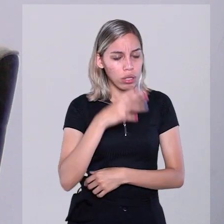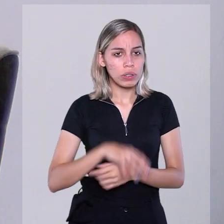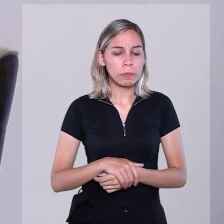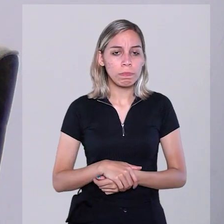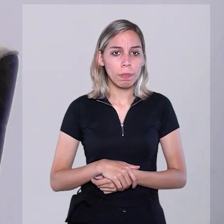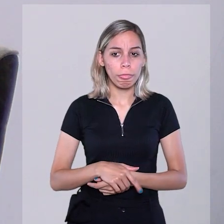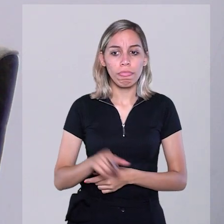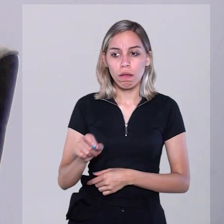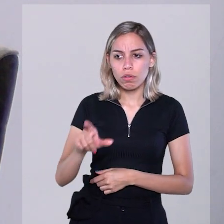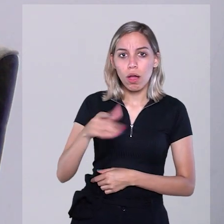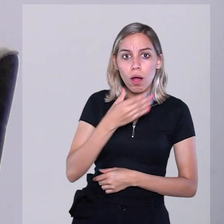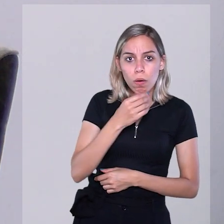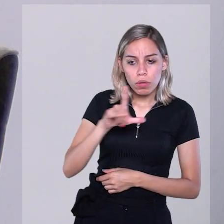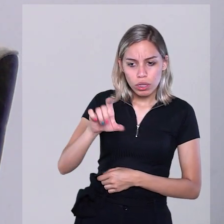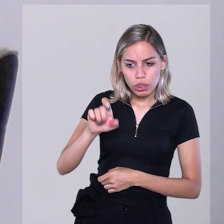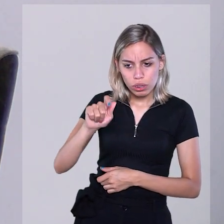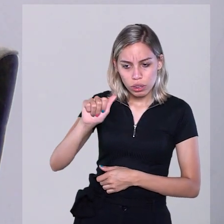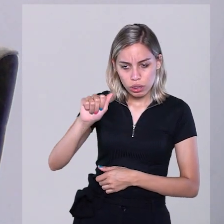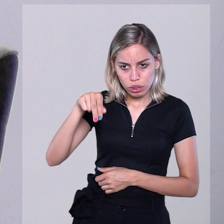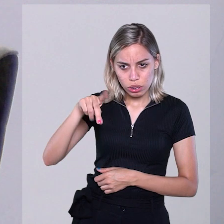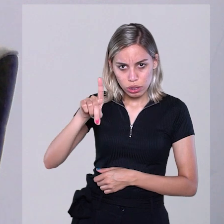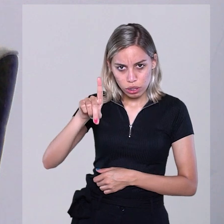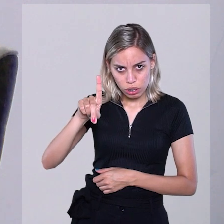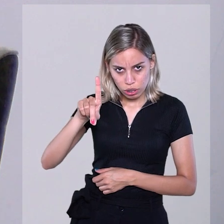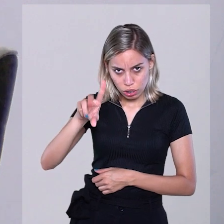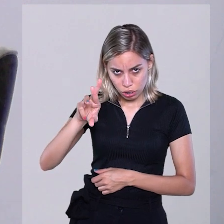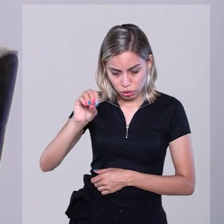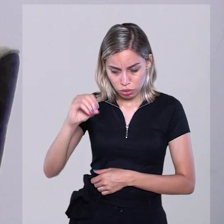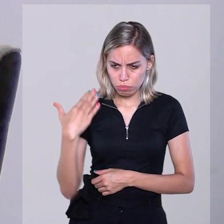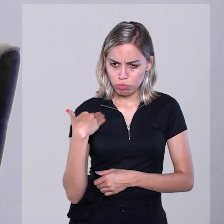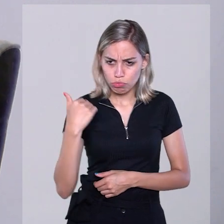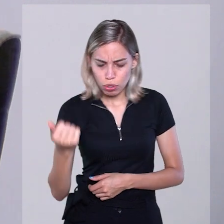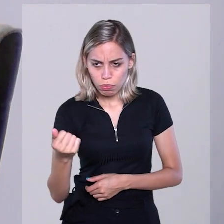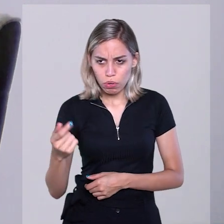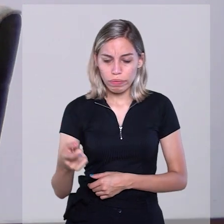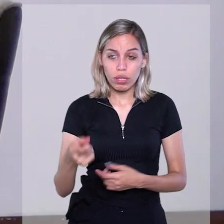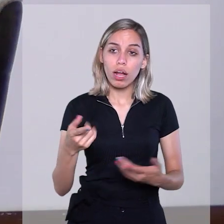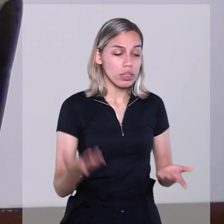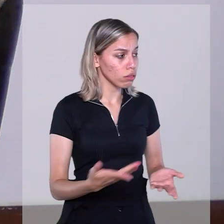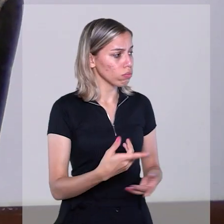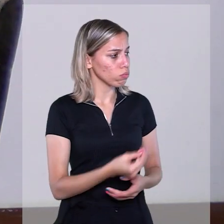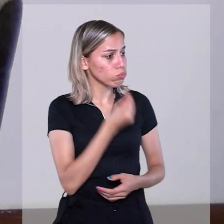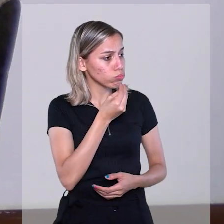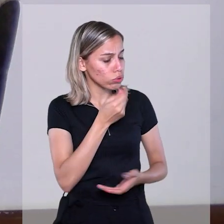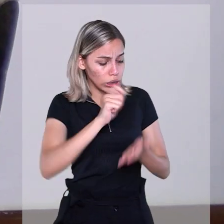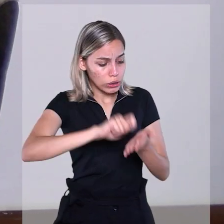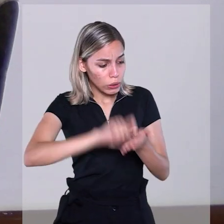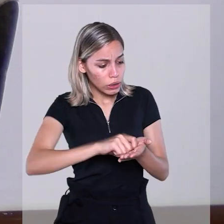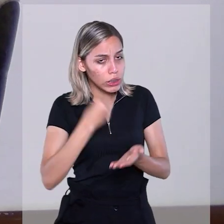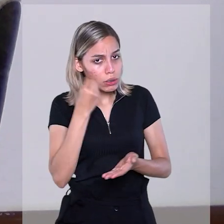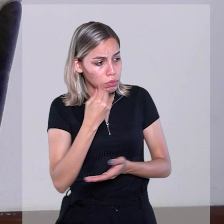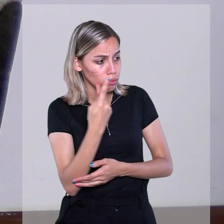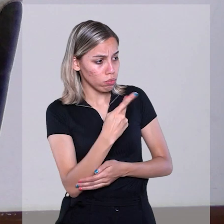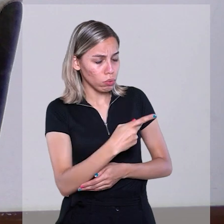Leandro me convidar a escrever sobre a minha experiência em termos de